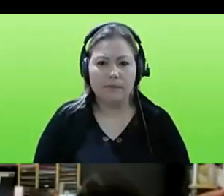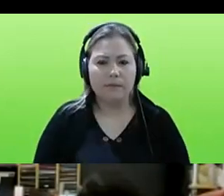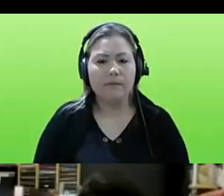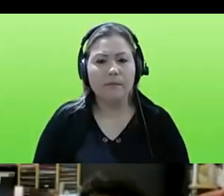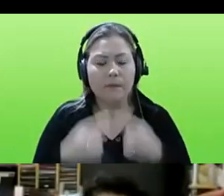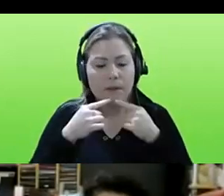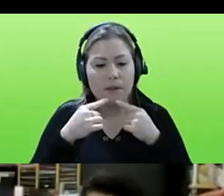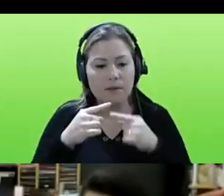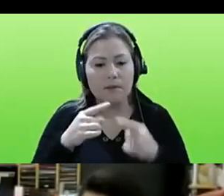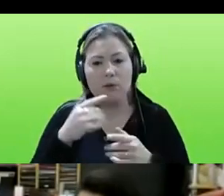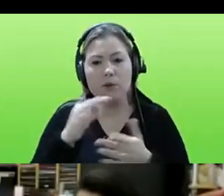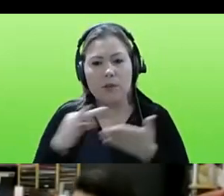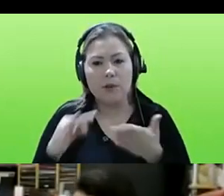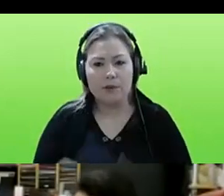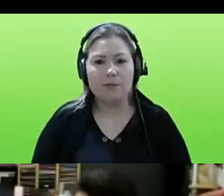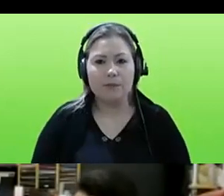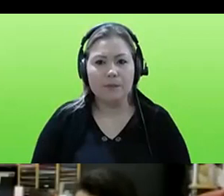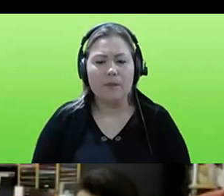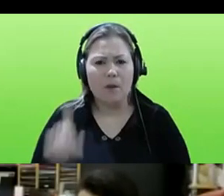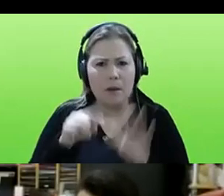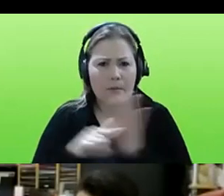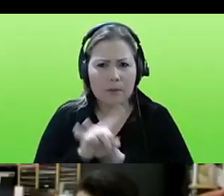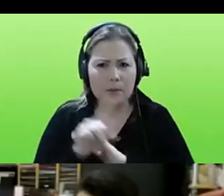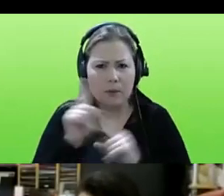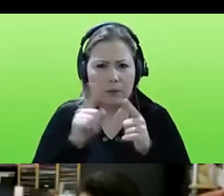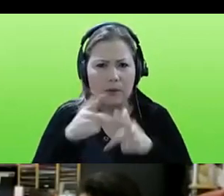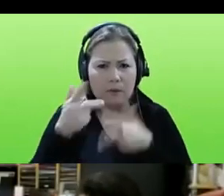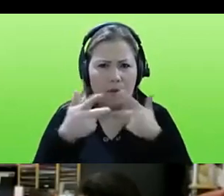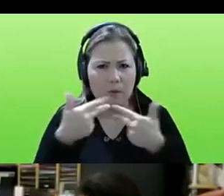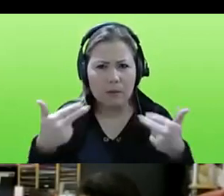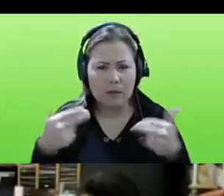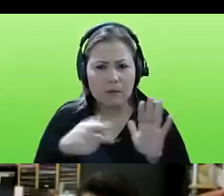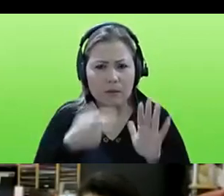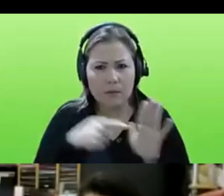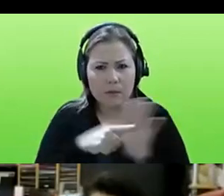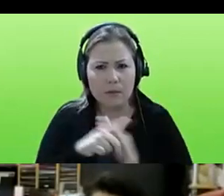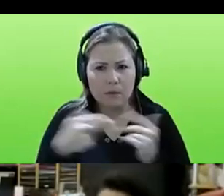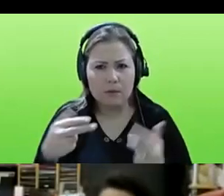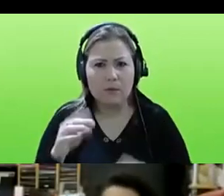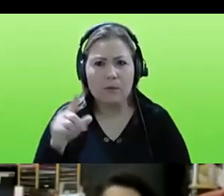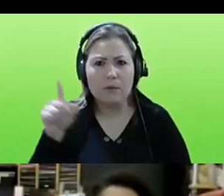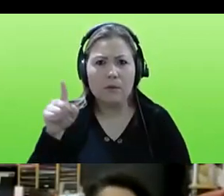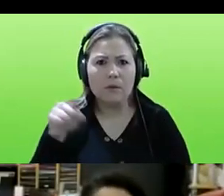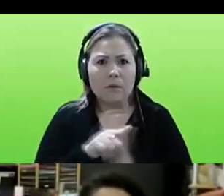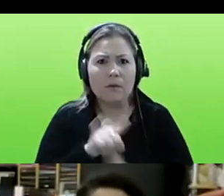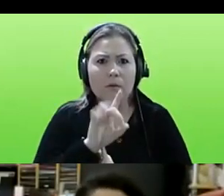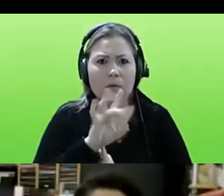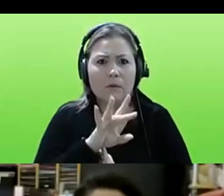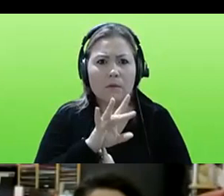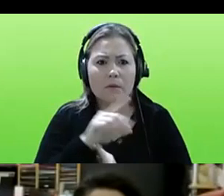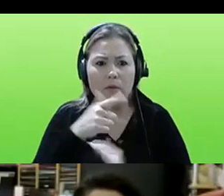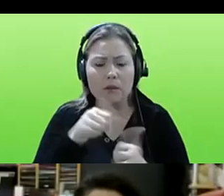crítico-teórico. Alguma pergunta? Alguém quer perguntar algo? Itamar, talvez só enquanto tu